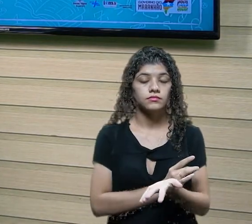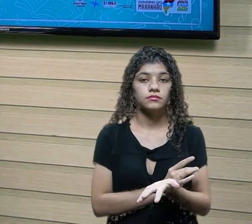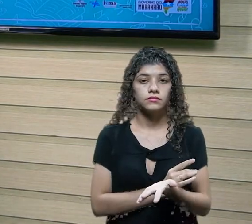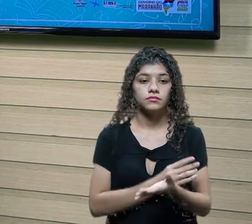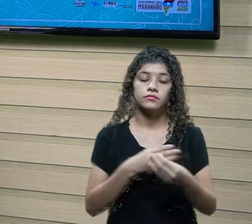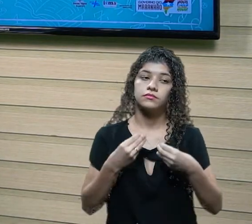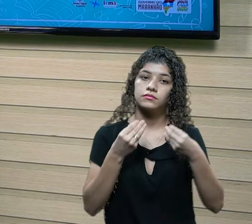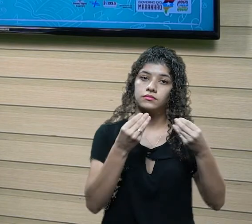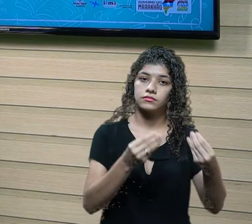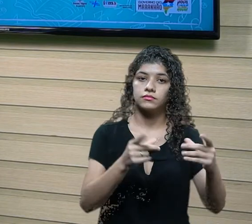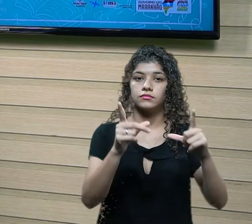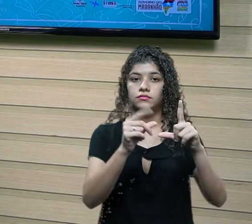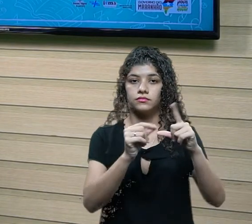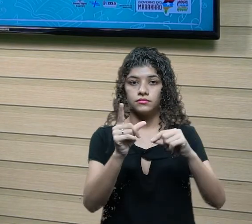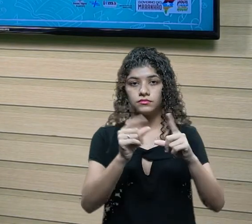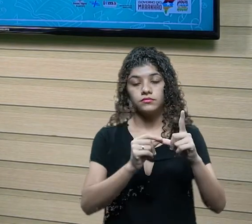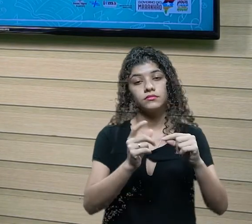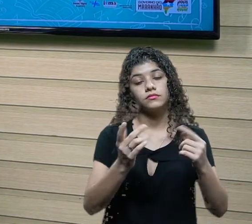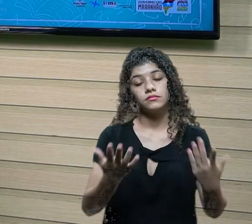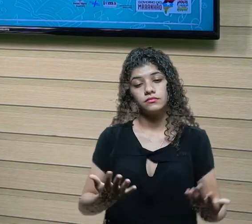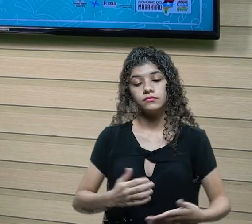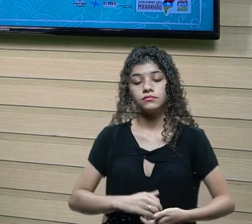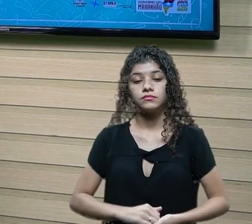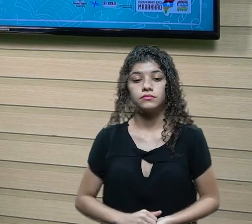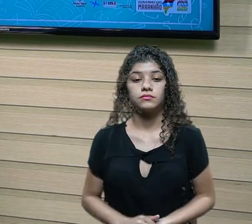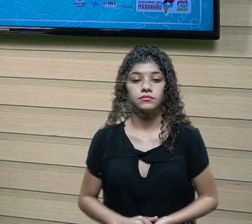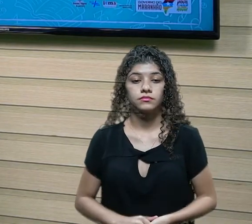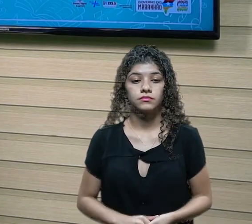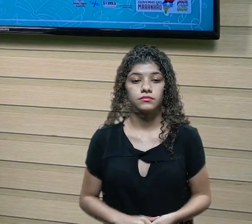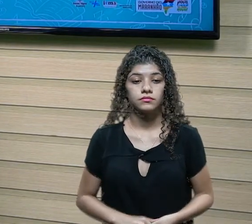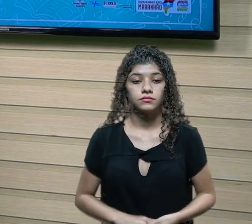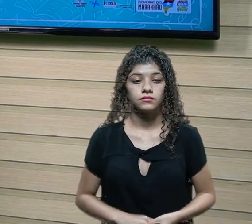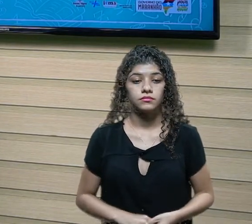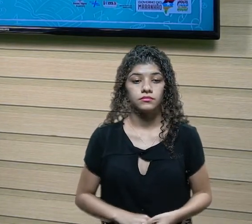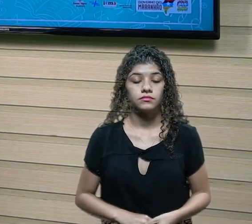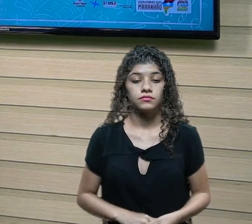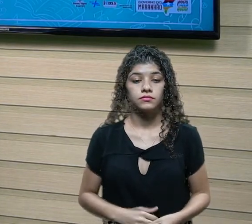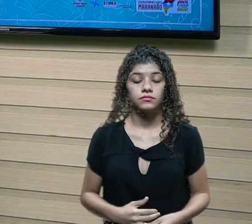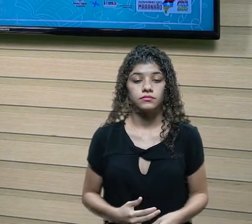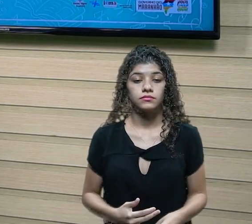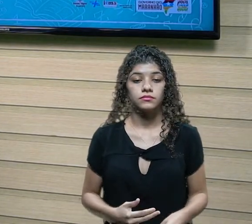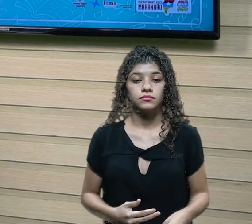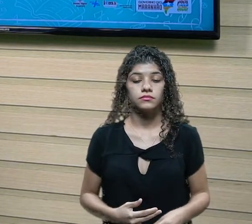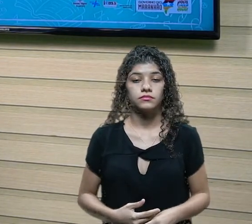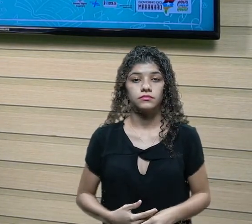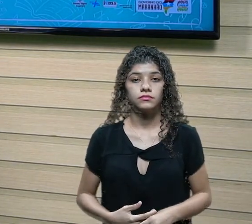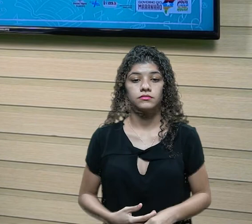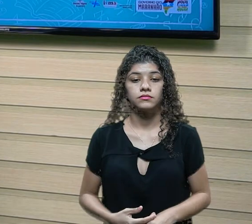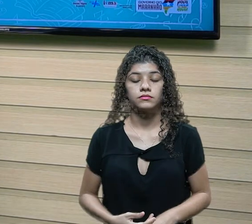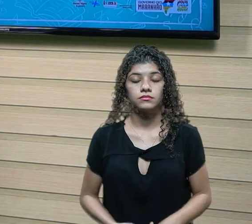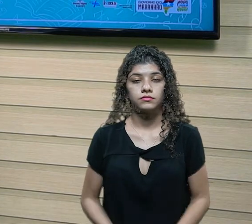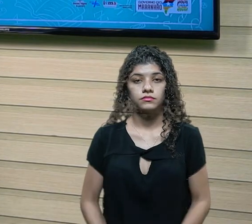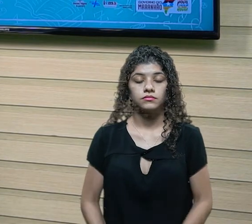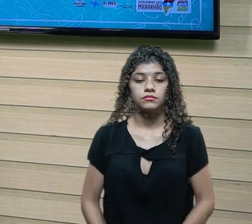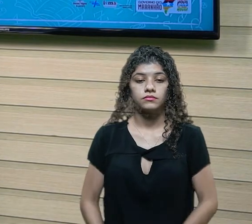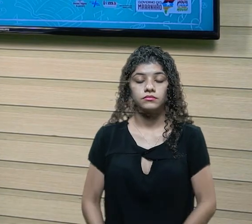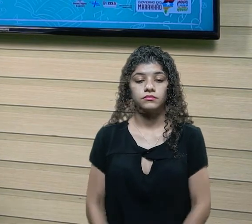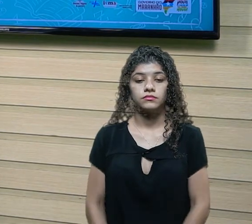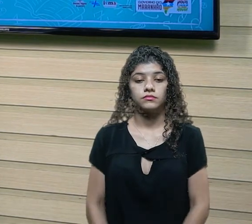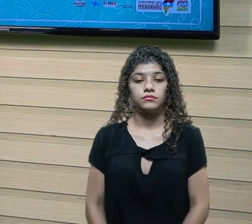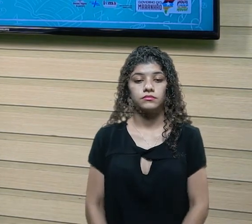pré-reserva do evento você entra nesse processo de game ficar são né